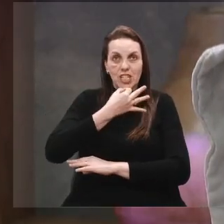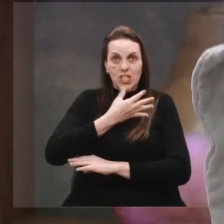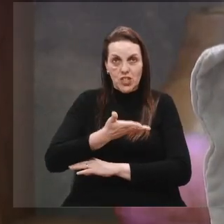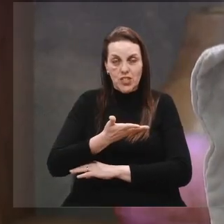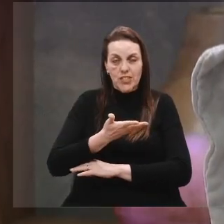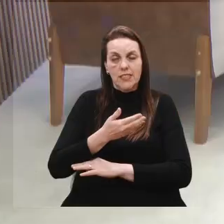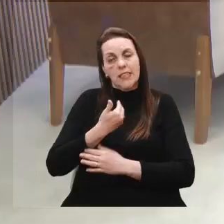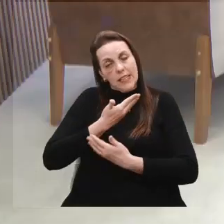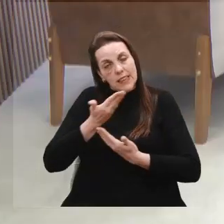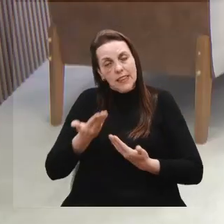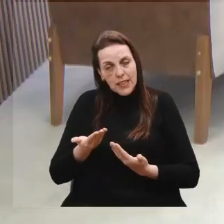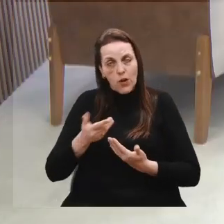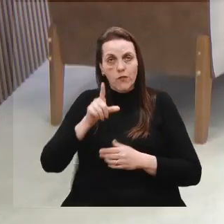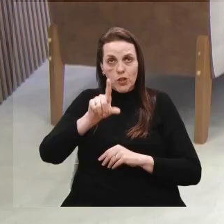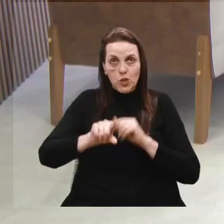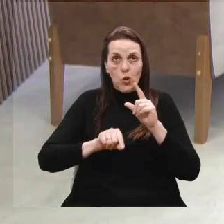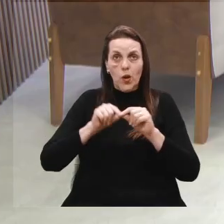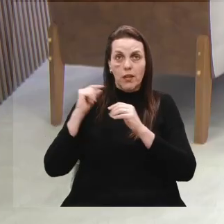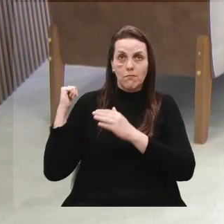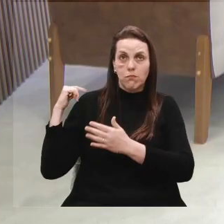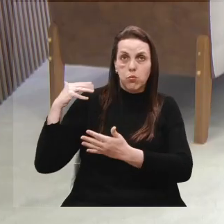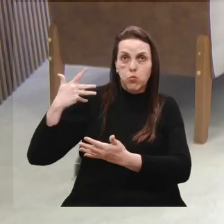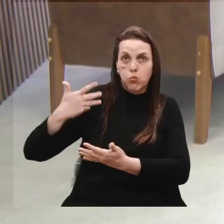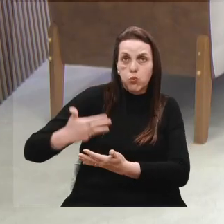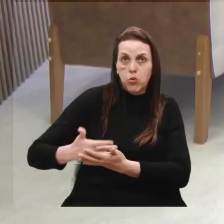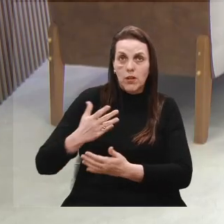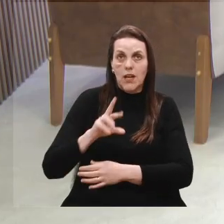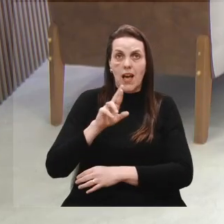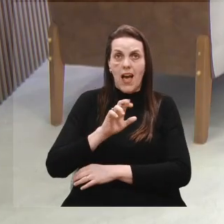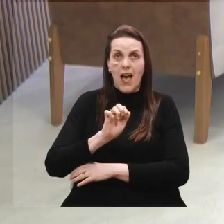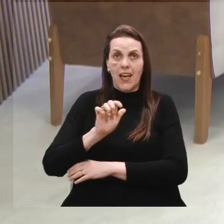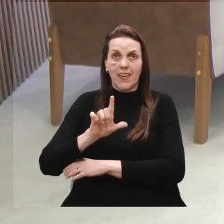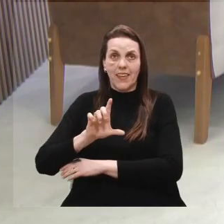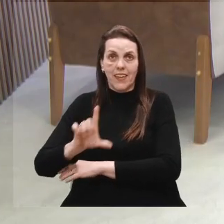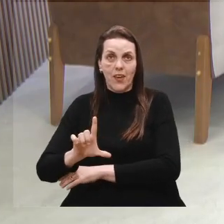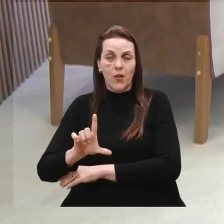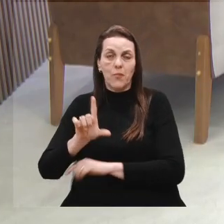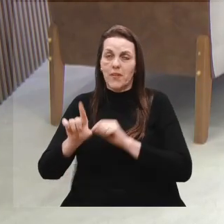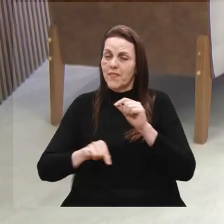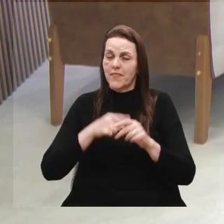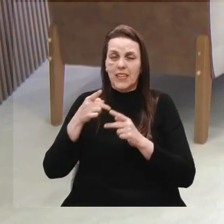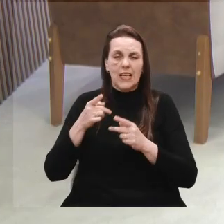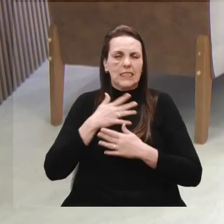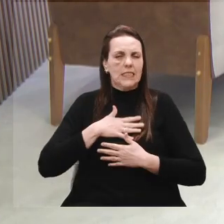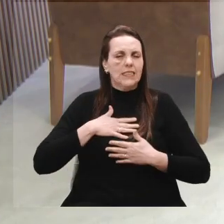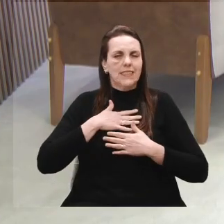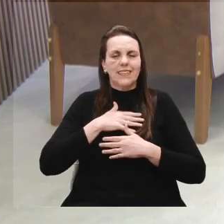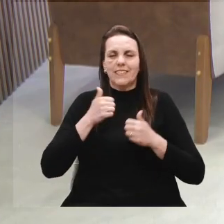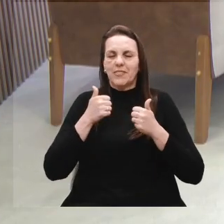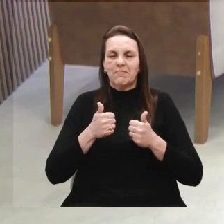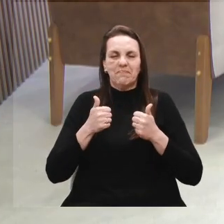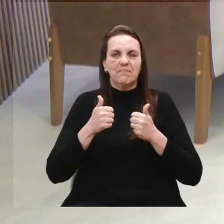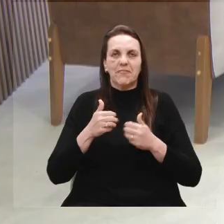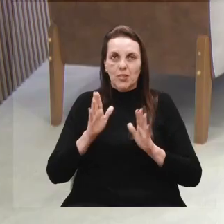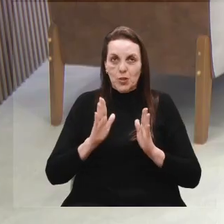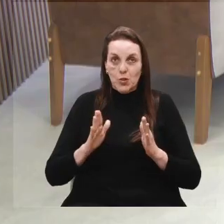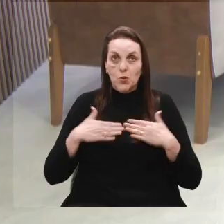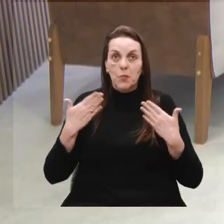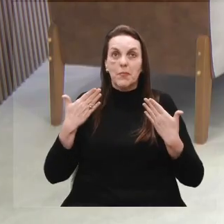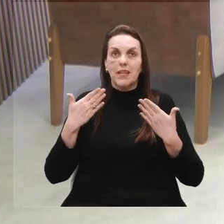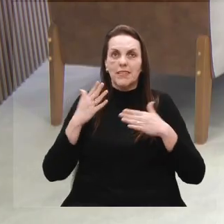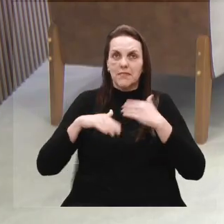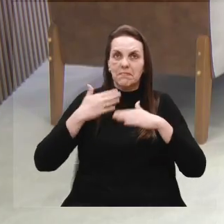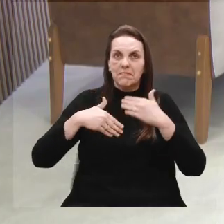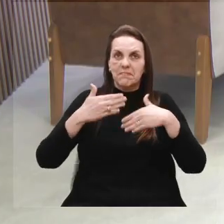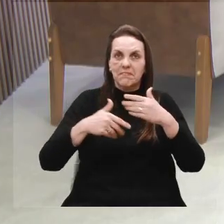e eu vou escolher a trajetória da Raquel para falar sobre isso. E foi uma grata surpresa ir desenvolvendo